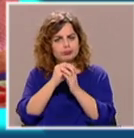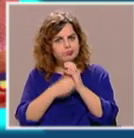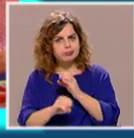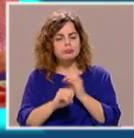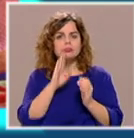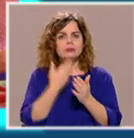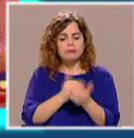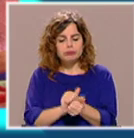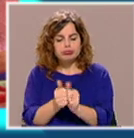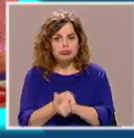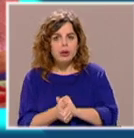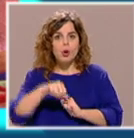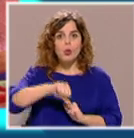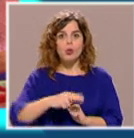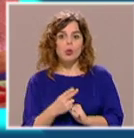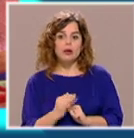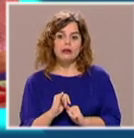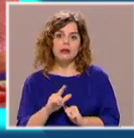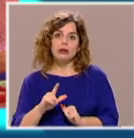o quilo.